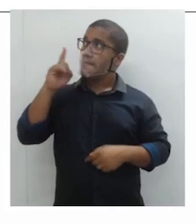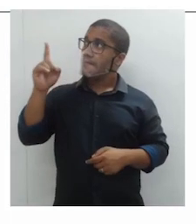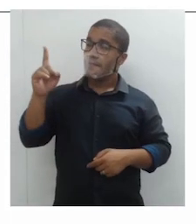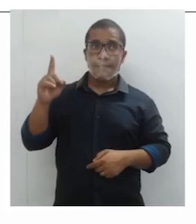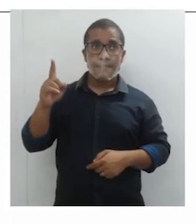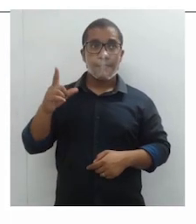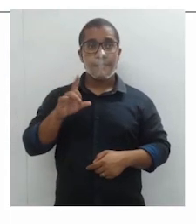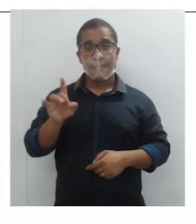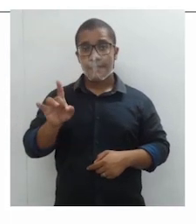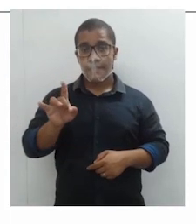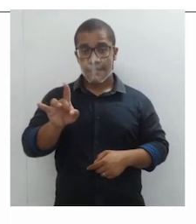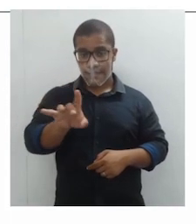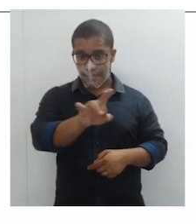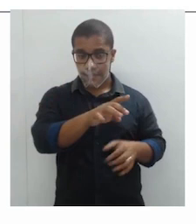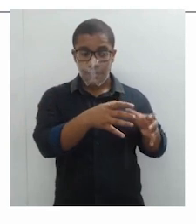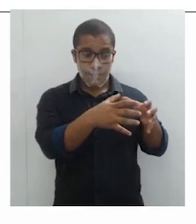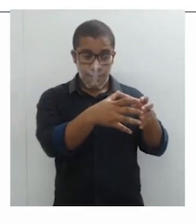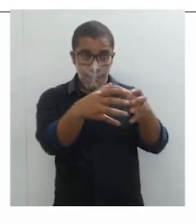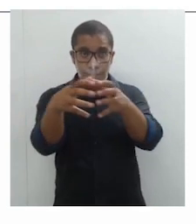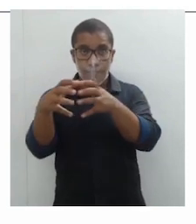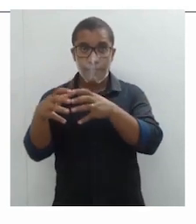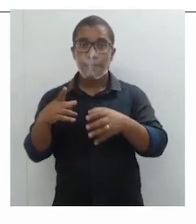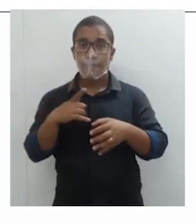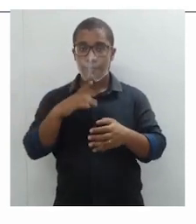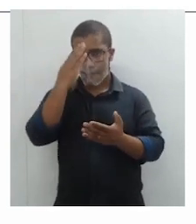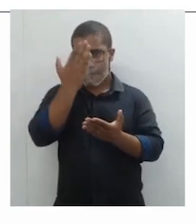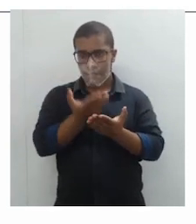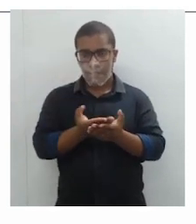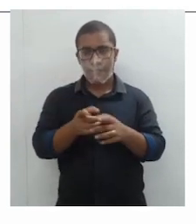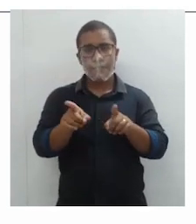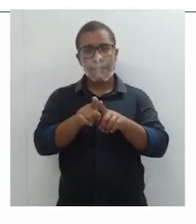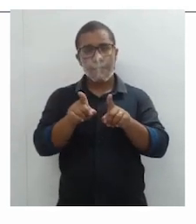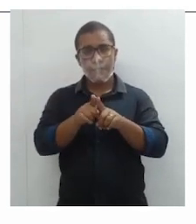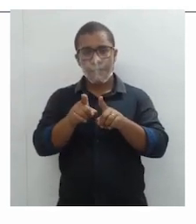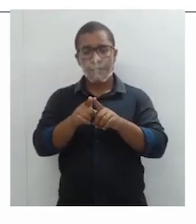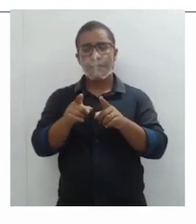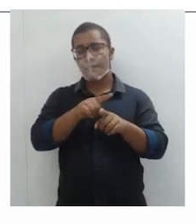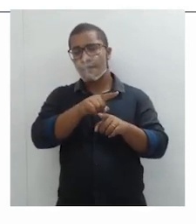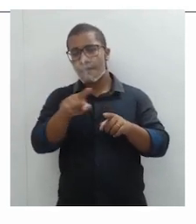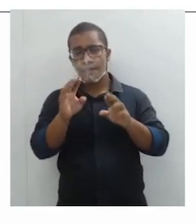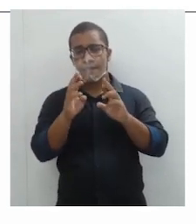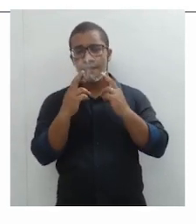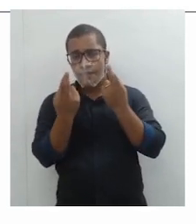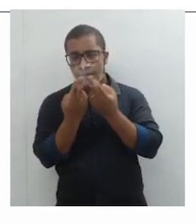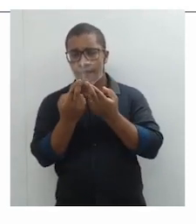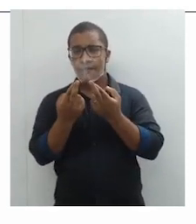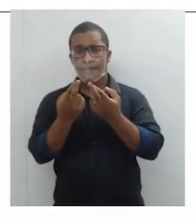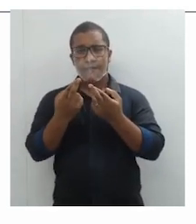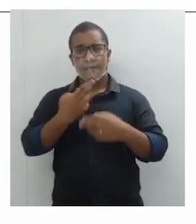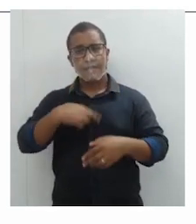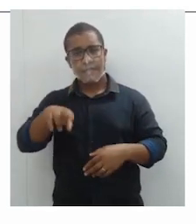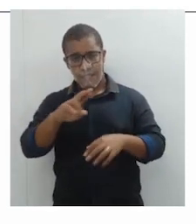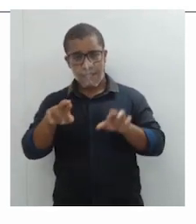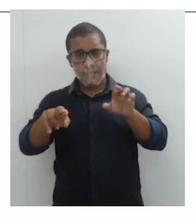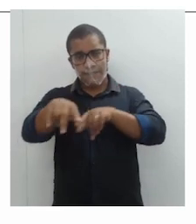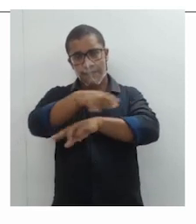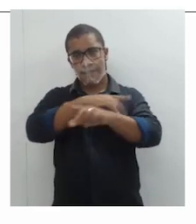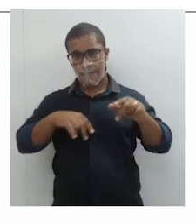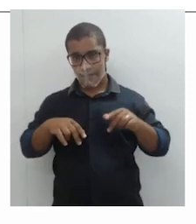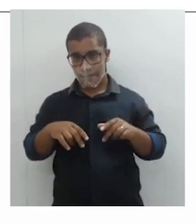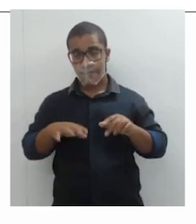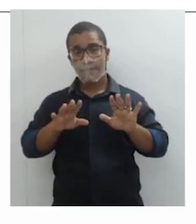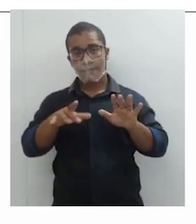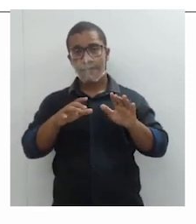ver cada Nação Indígena possuía crenças e rituais religiosos diferenciados em